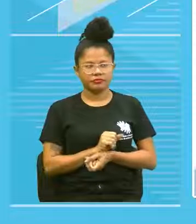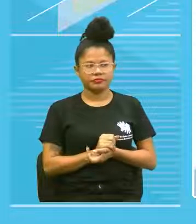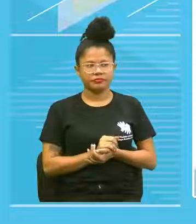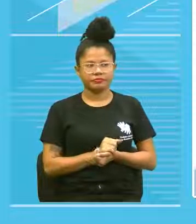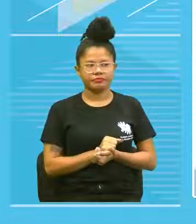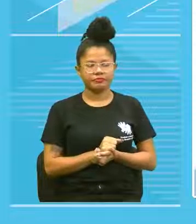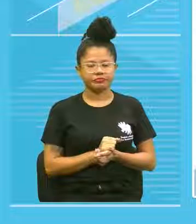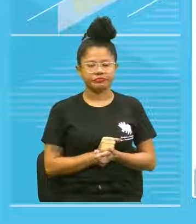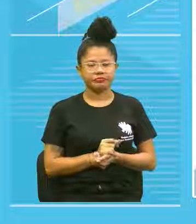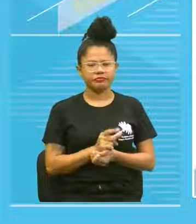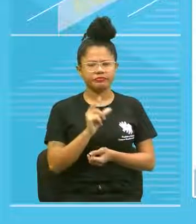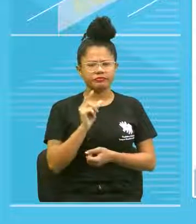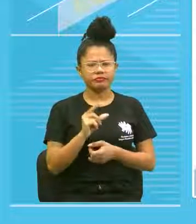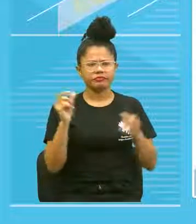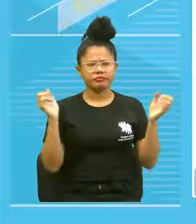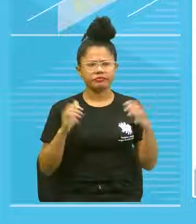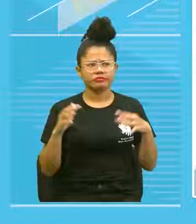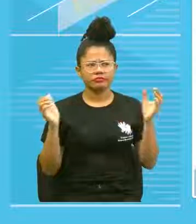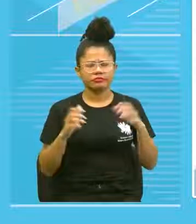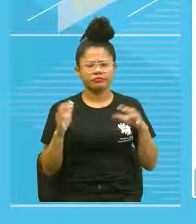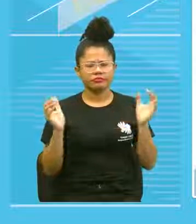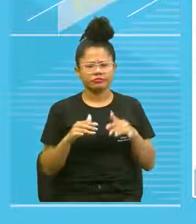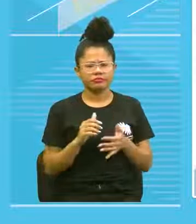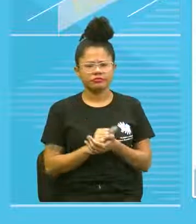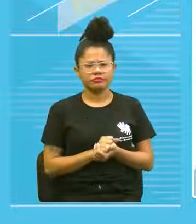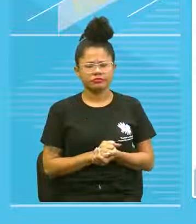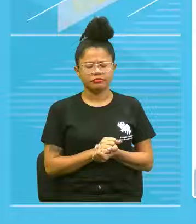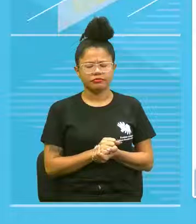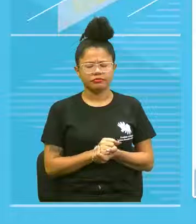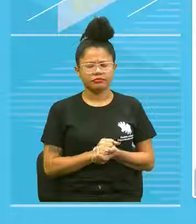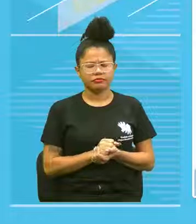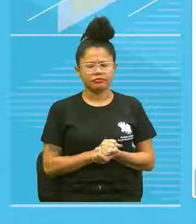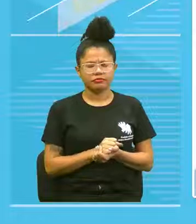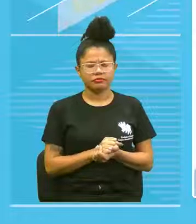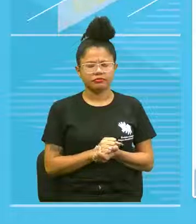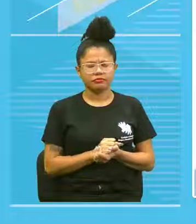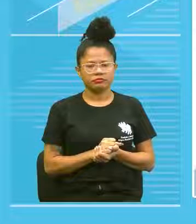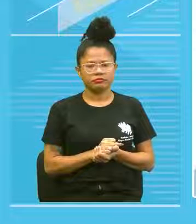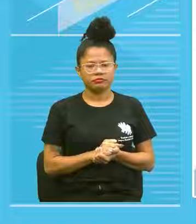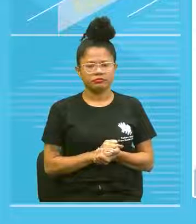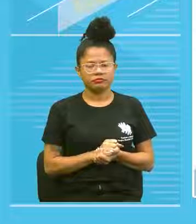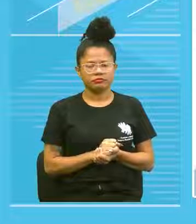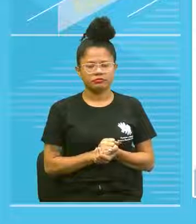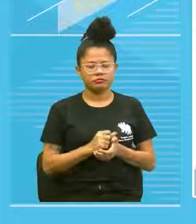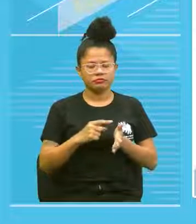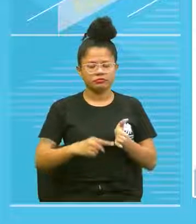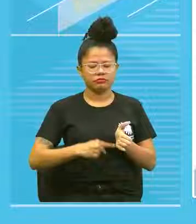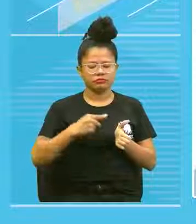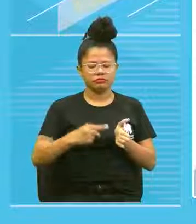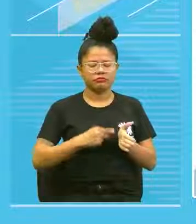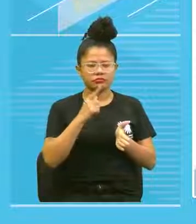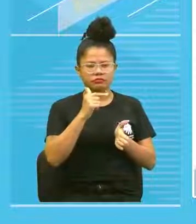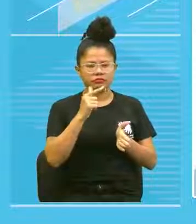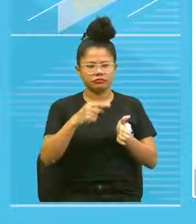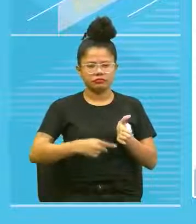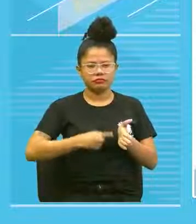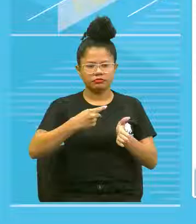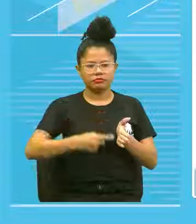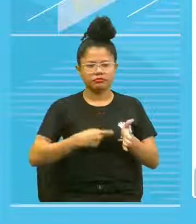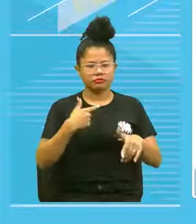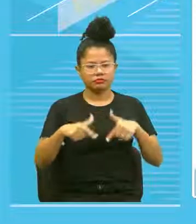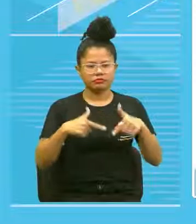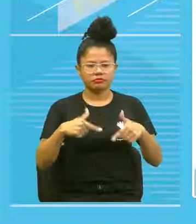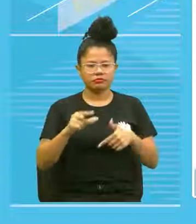e vai diminuir chuva a hidrelétrica vai diminuir a produção